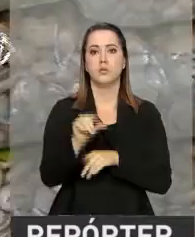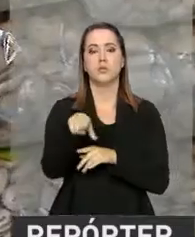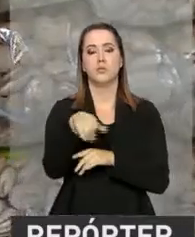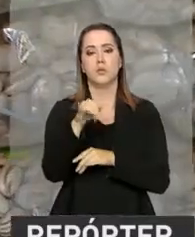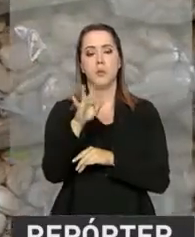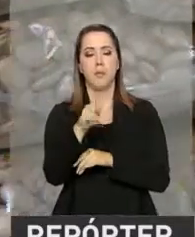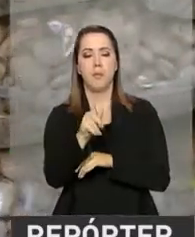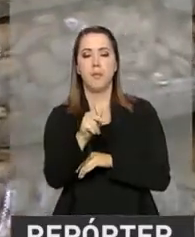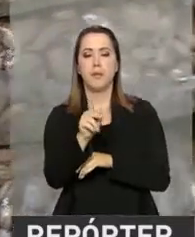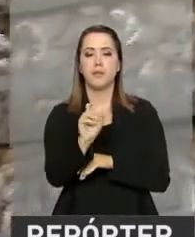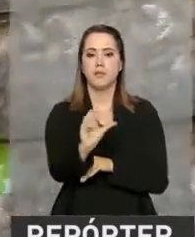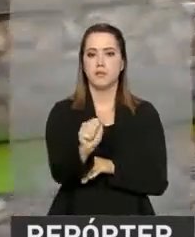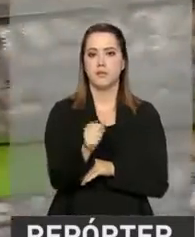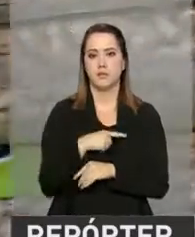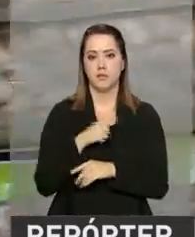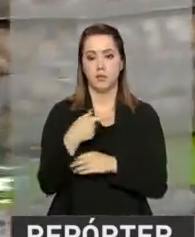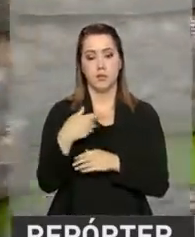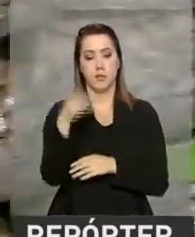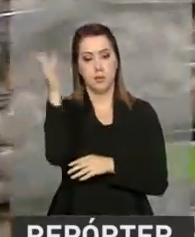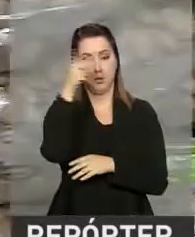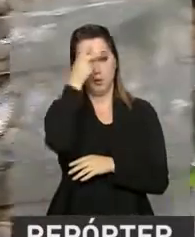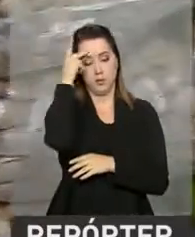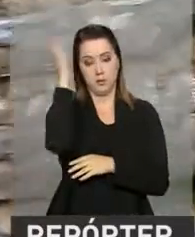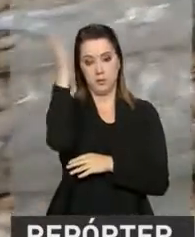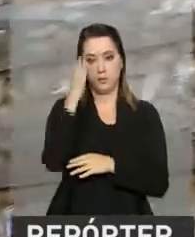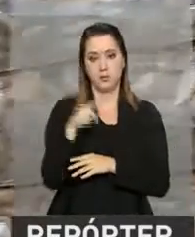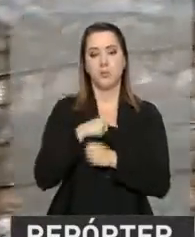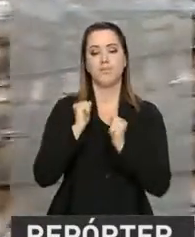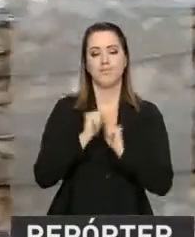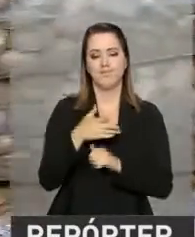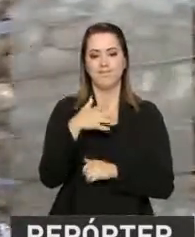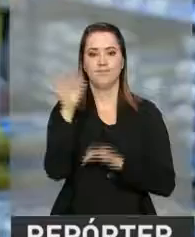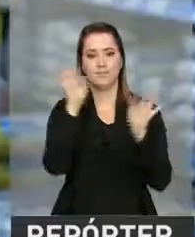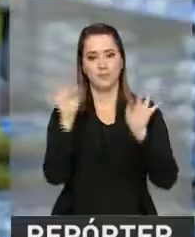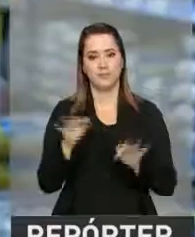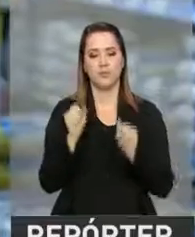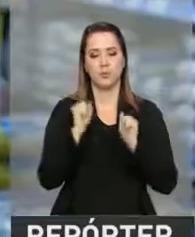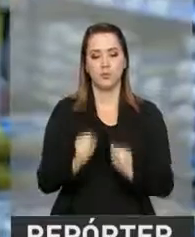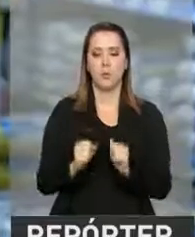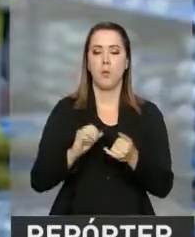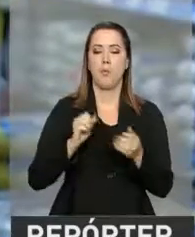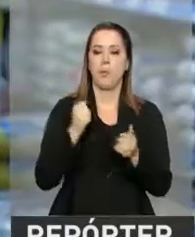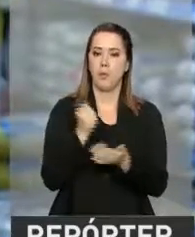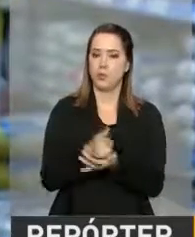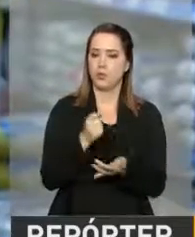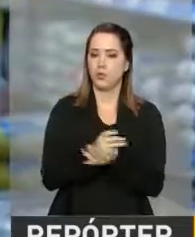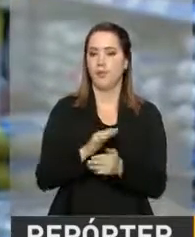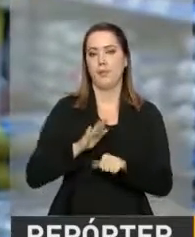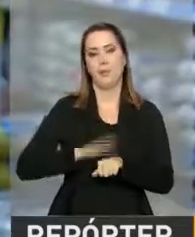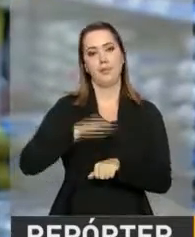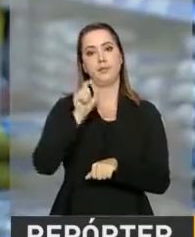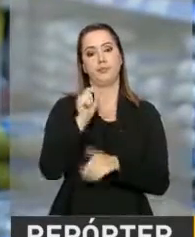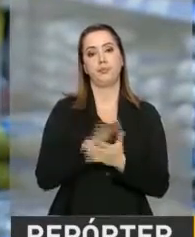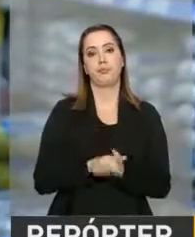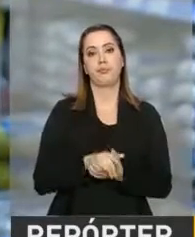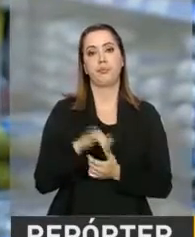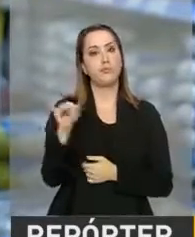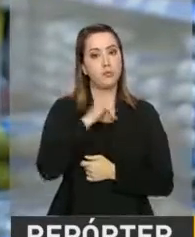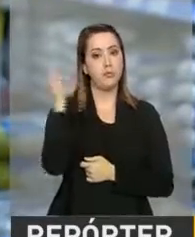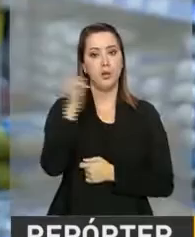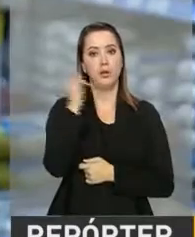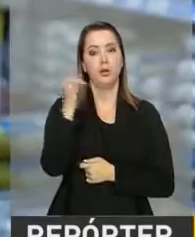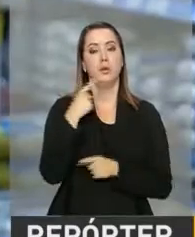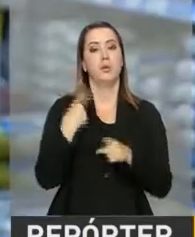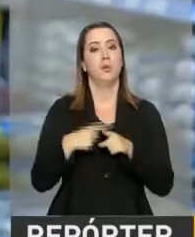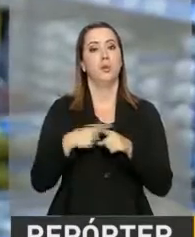IPCA. E os brasileiros estão satisfeitos em poder levar mais feijão para a mesa. É muito importante, porque, na verdade, tem 2 meses que eu